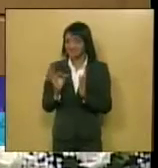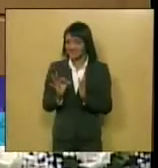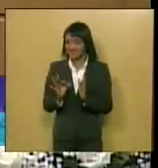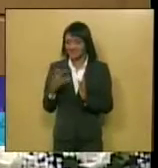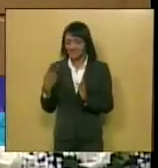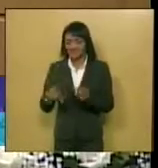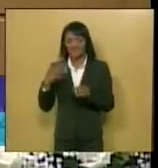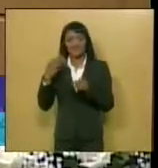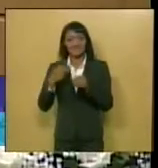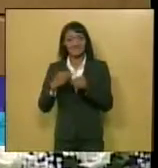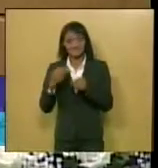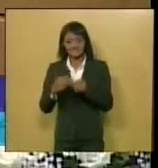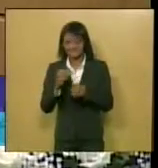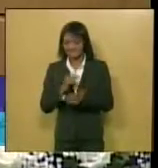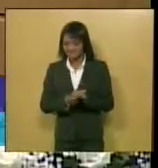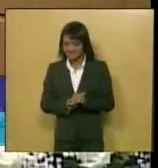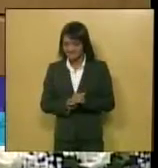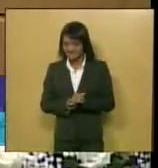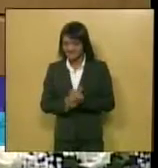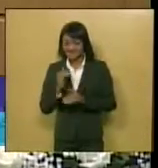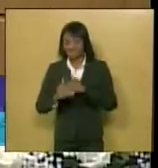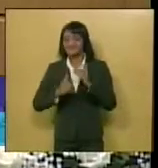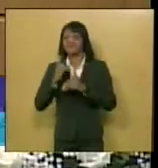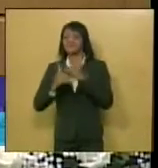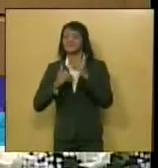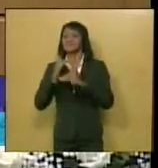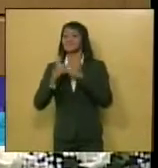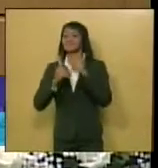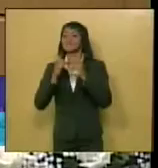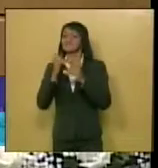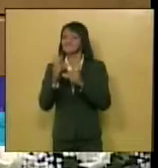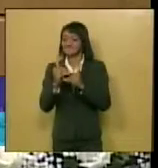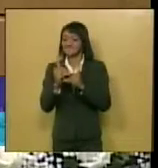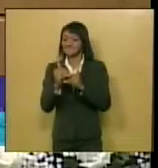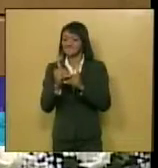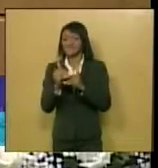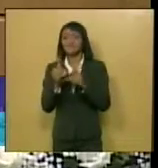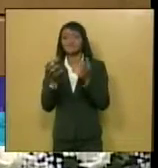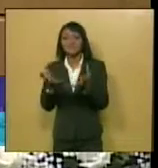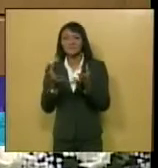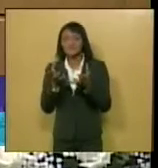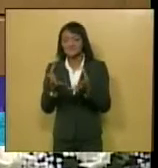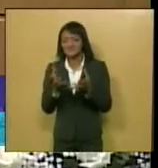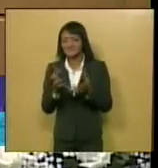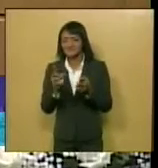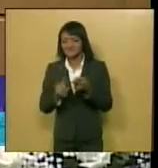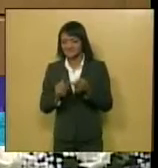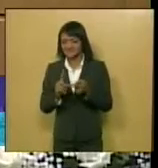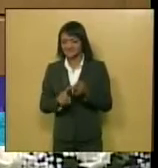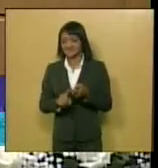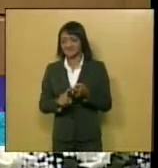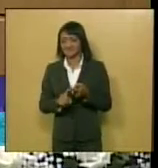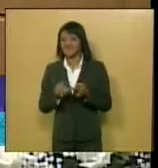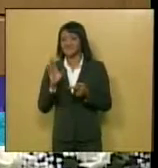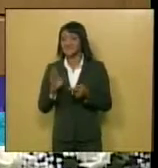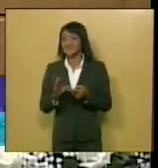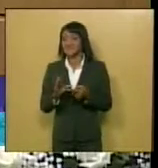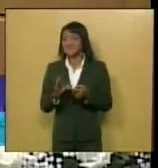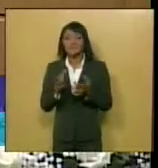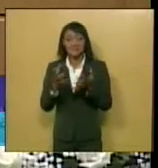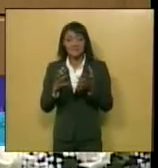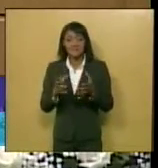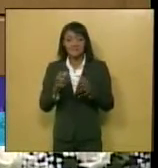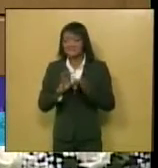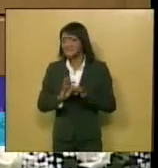município de condições propícias ao desenvolvimento, o que ele queria e fazia era promover condições